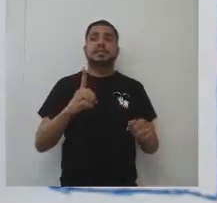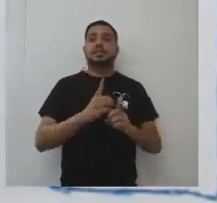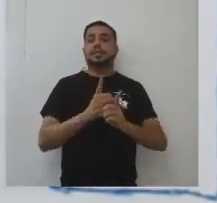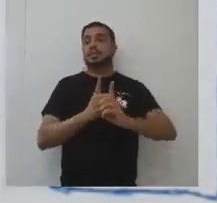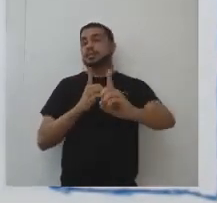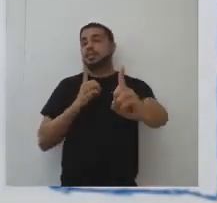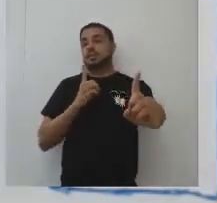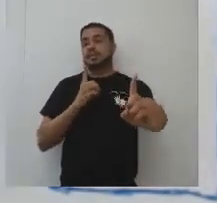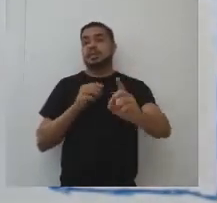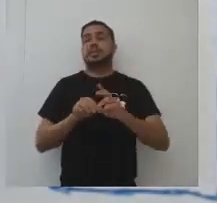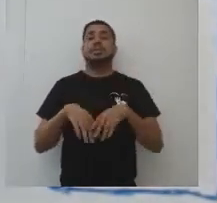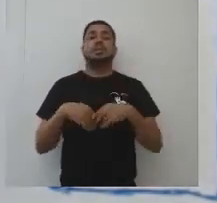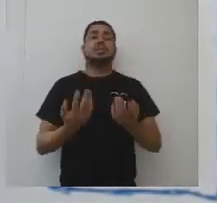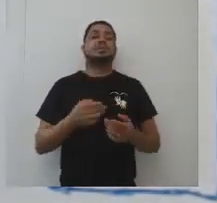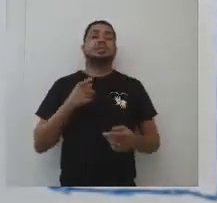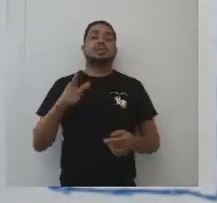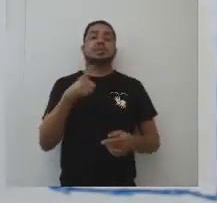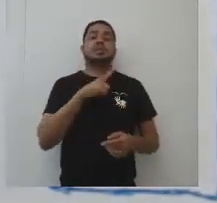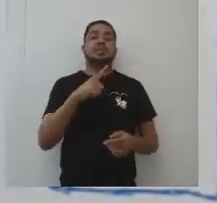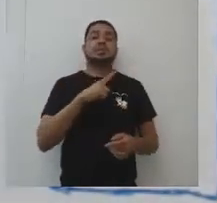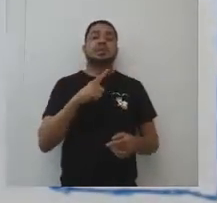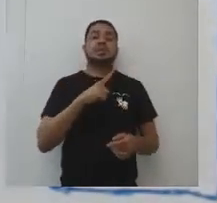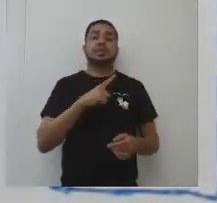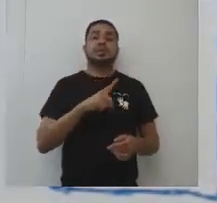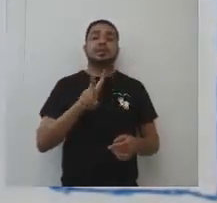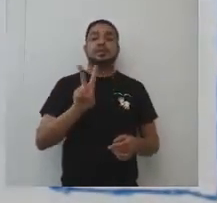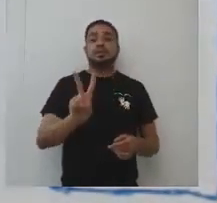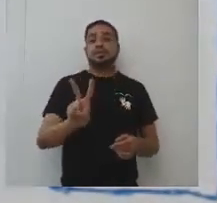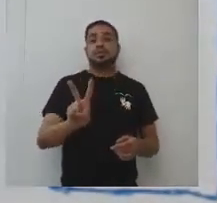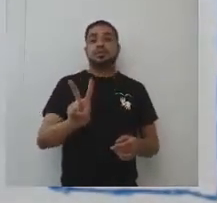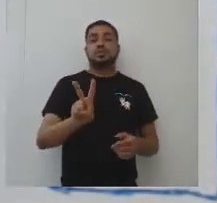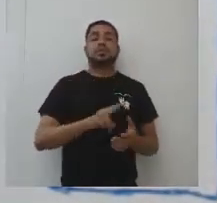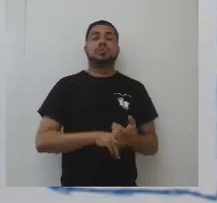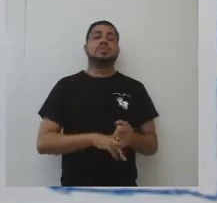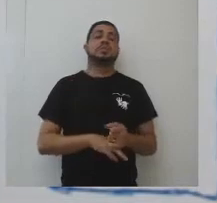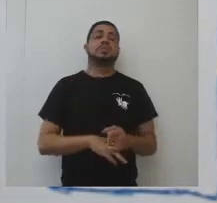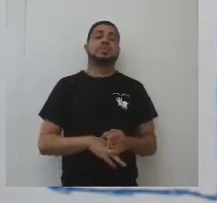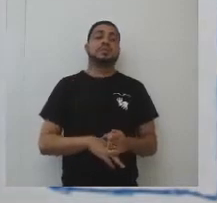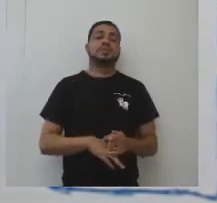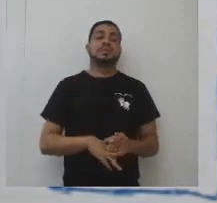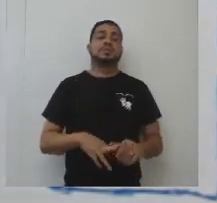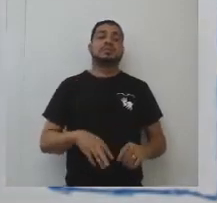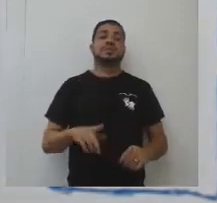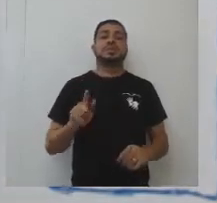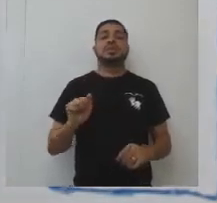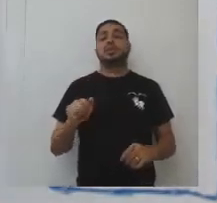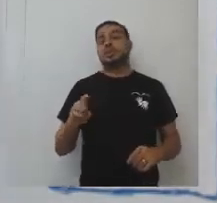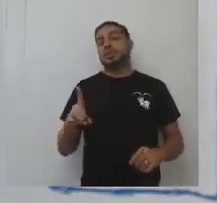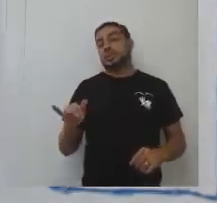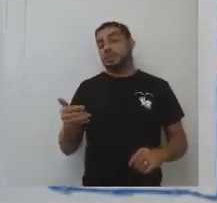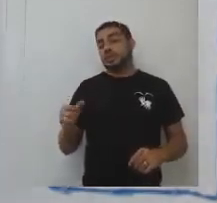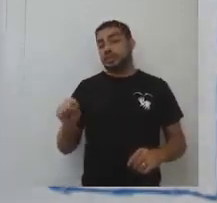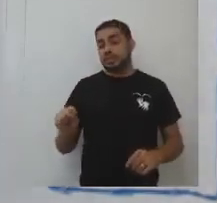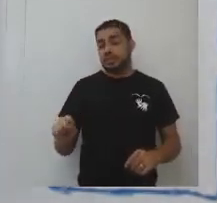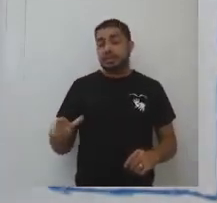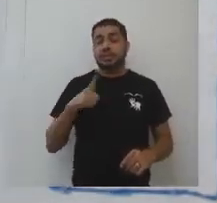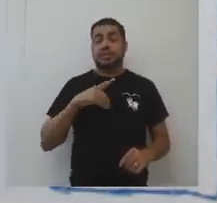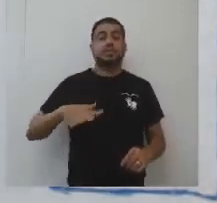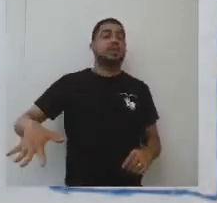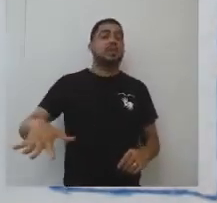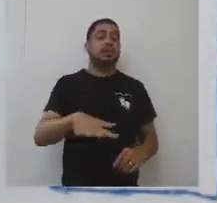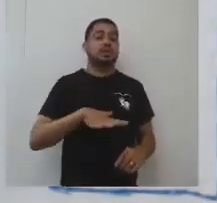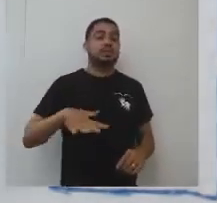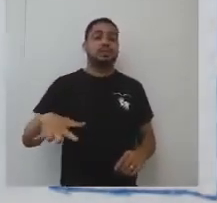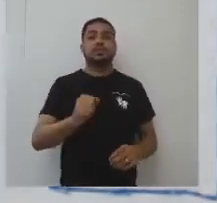distância. Então aqui você tem duas grandezas. Você tem o